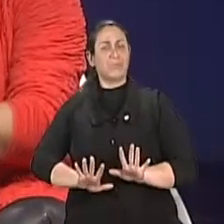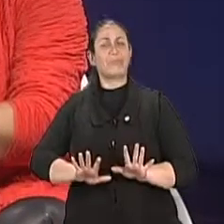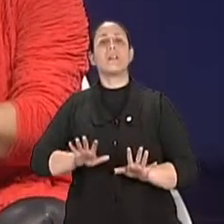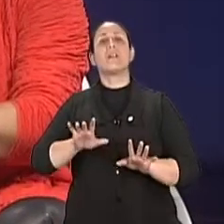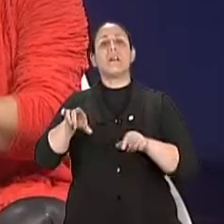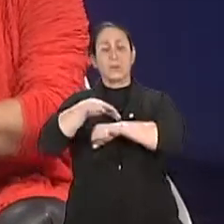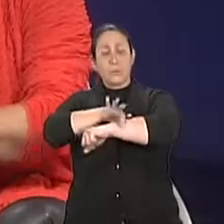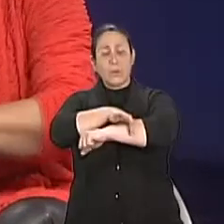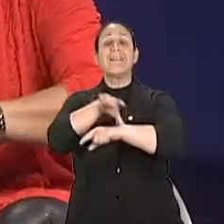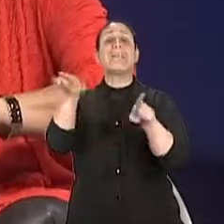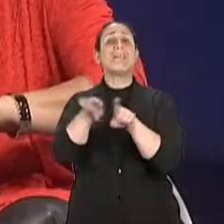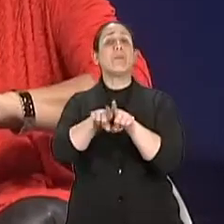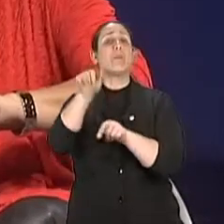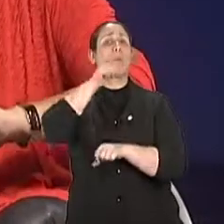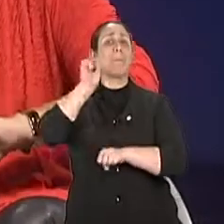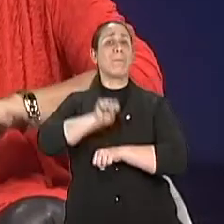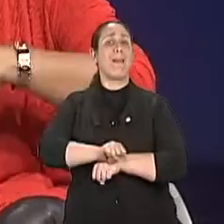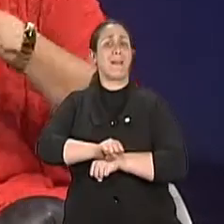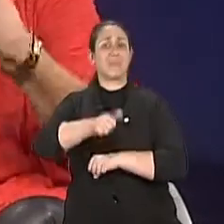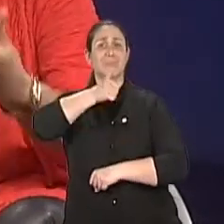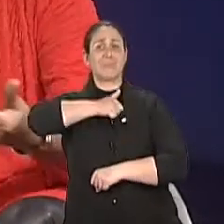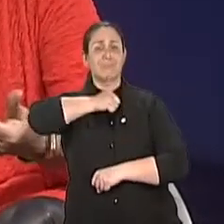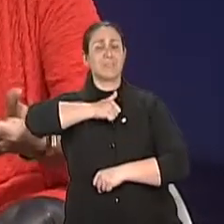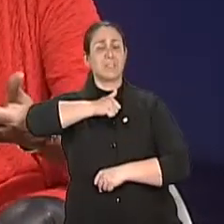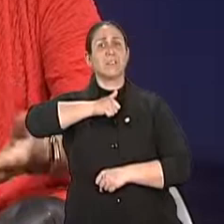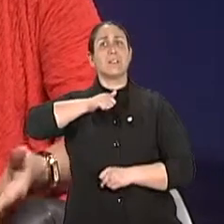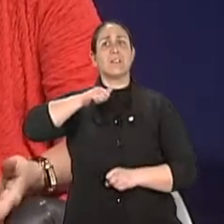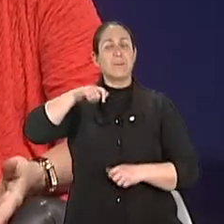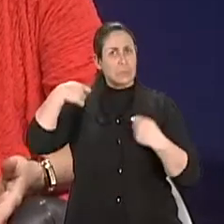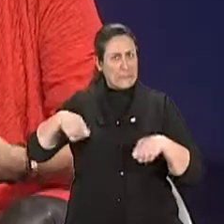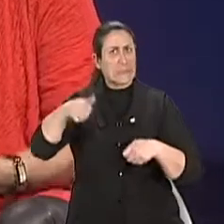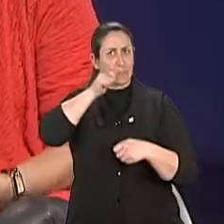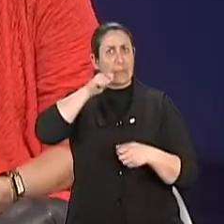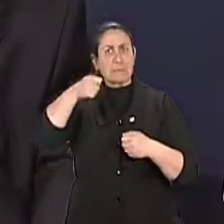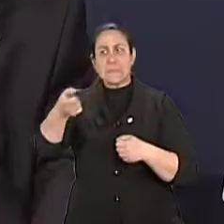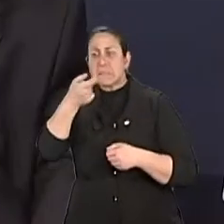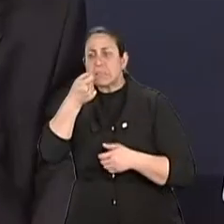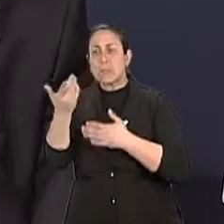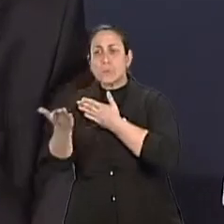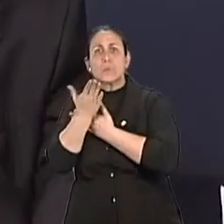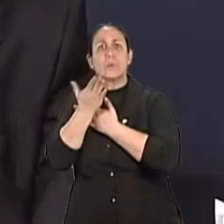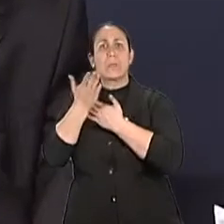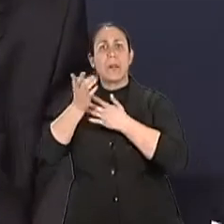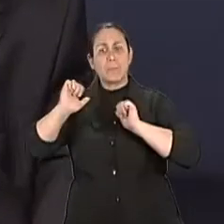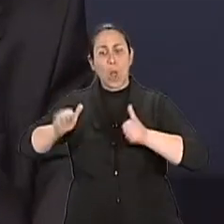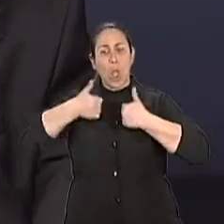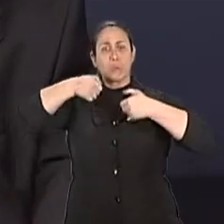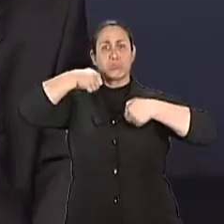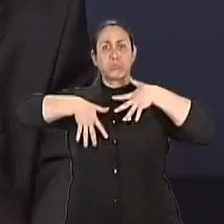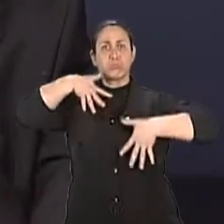da menopausa das mulheres dessa... É sempre necessário repor os hormônios em função da osteoporose ou não? Isso,